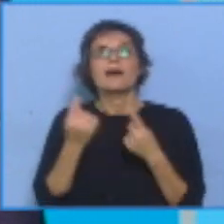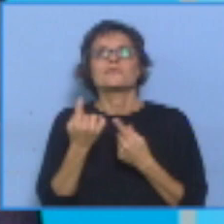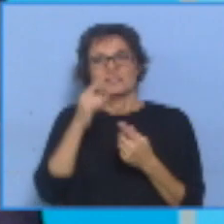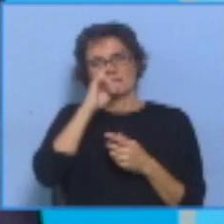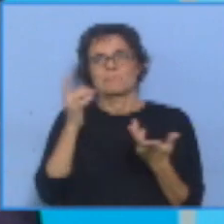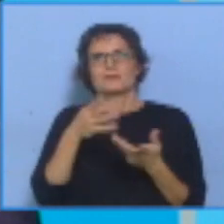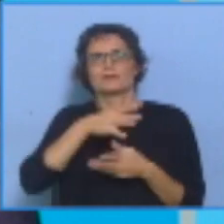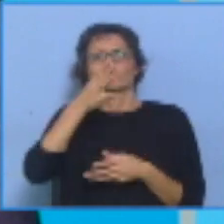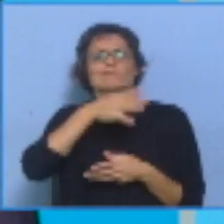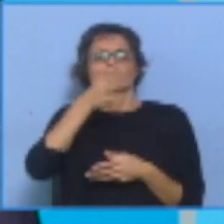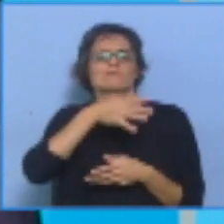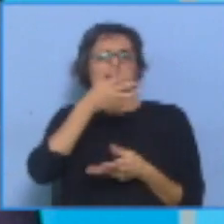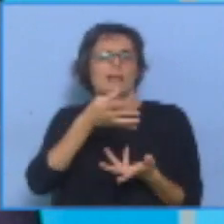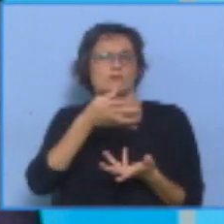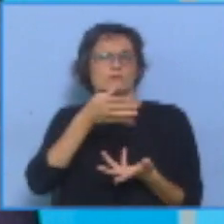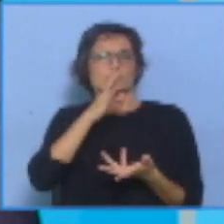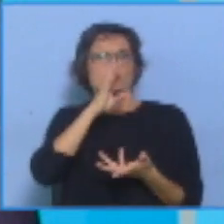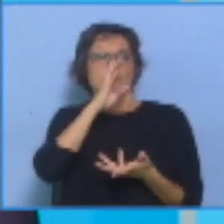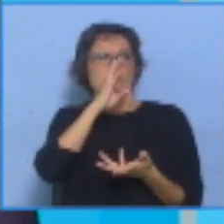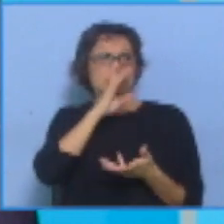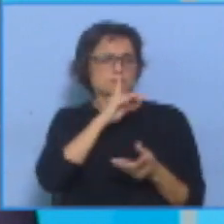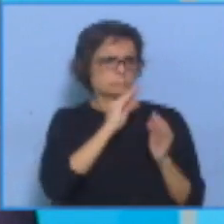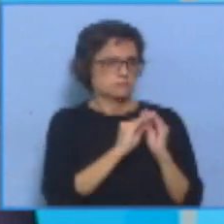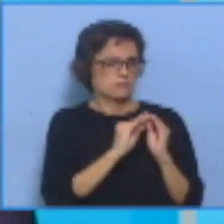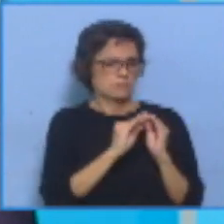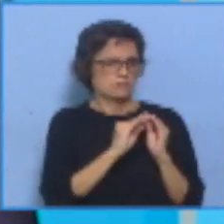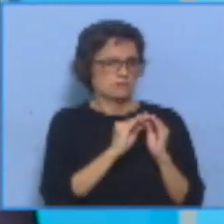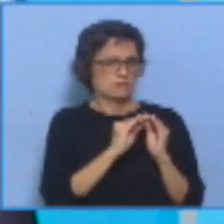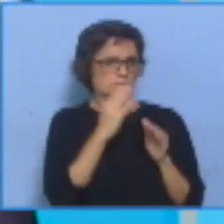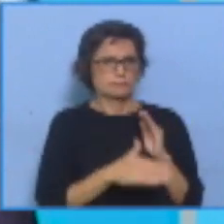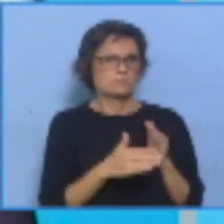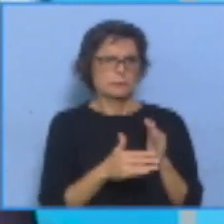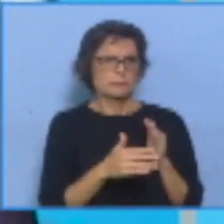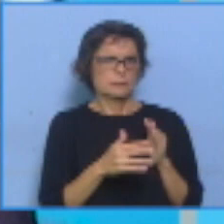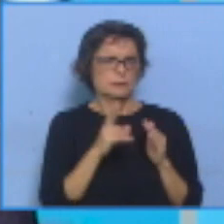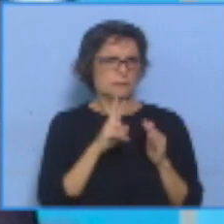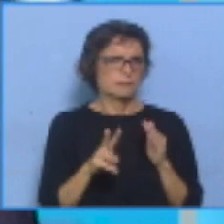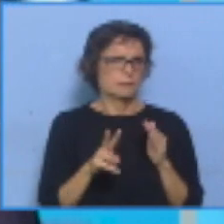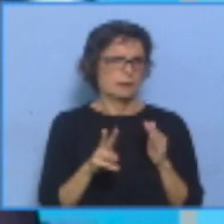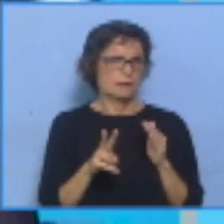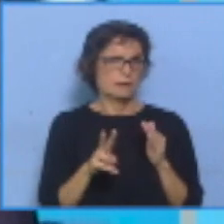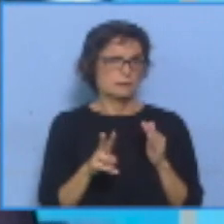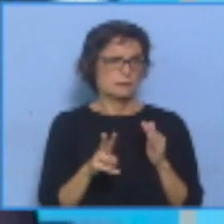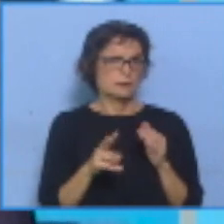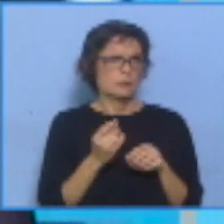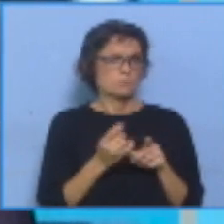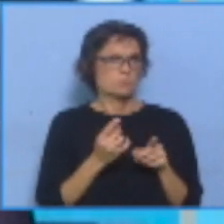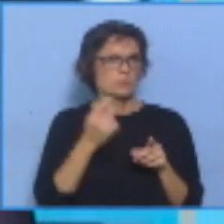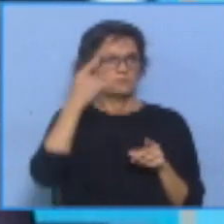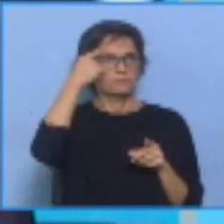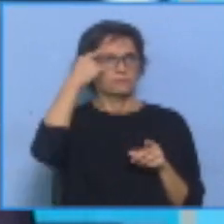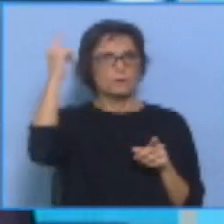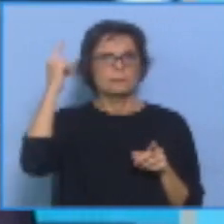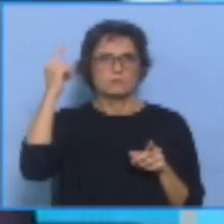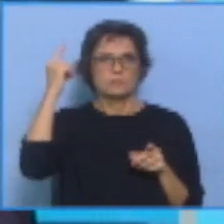de repente parava de falar, e ficava numa espécie de contemplação, a olhar, porque lhe tinha surgido subitamente